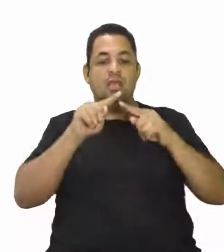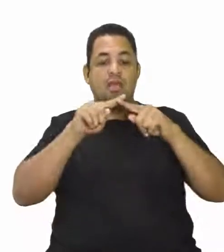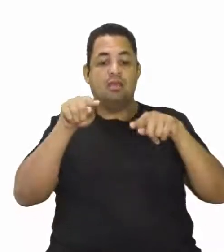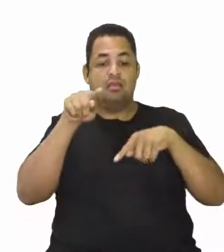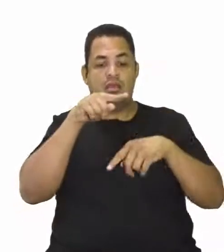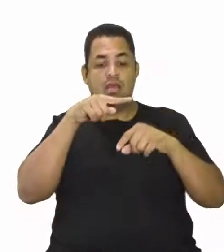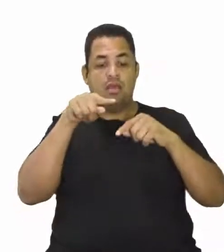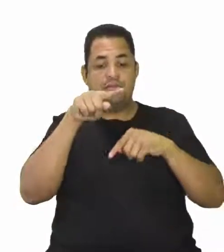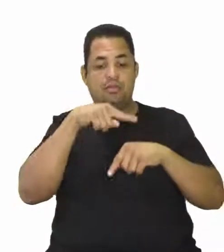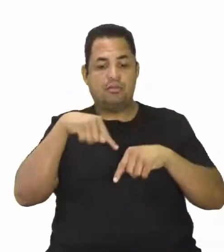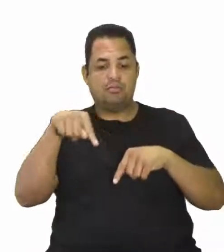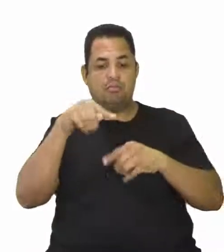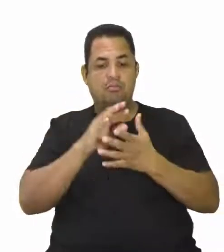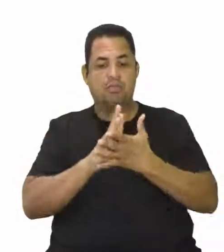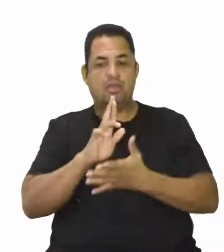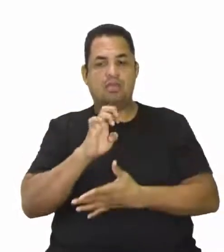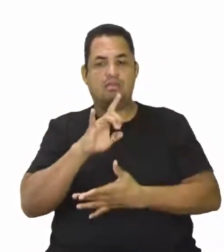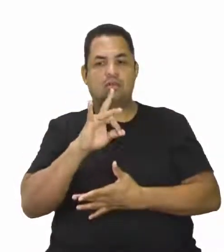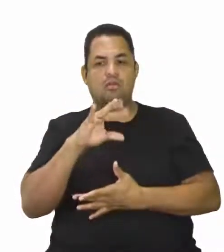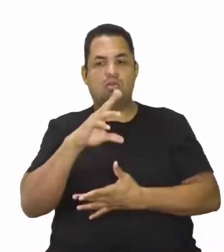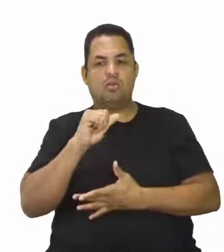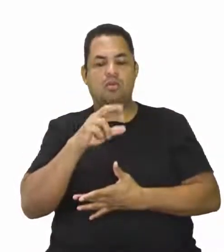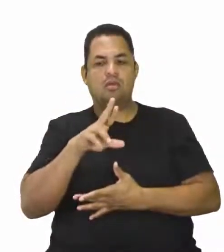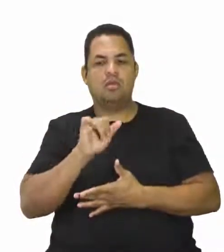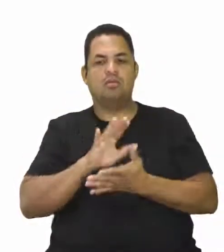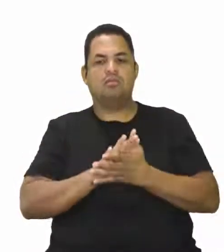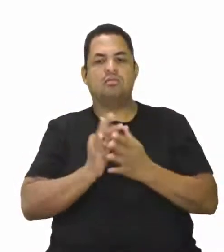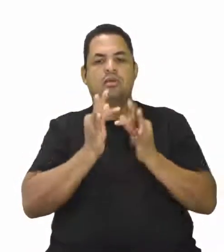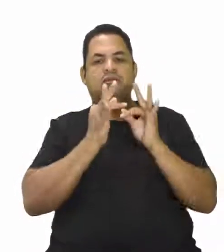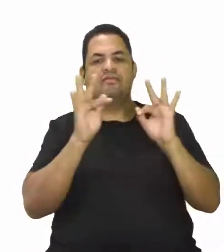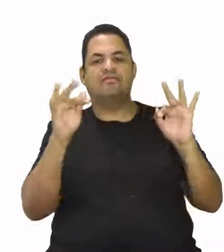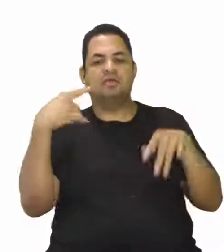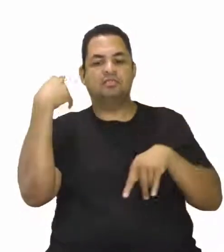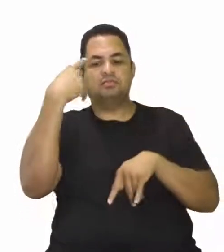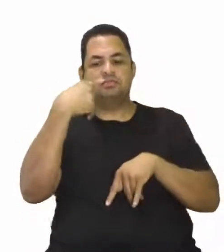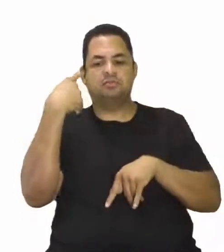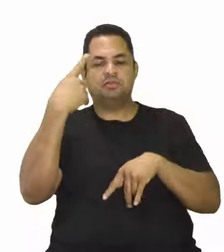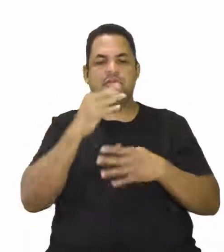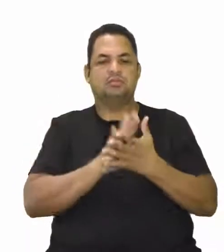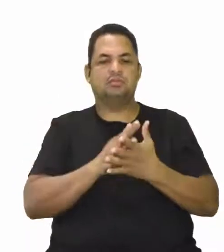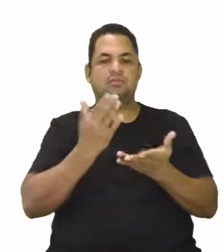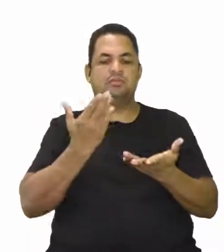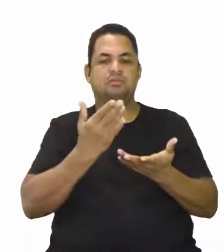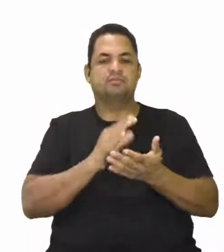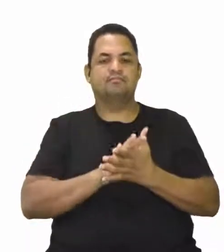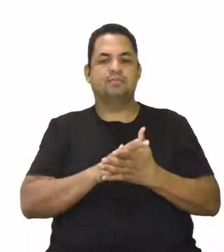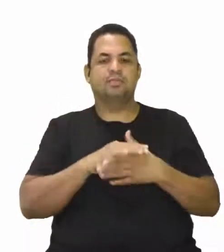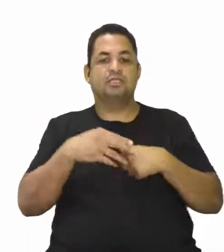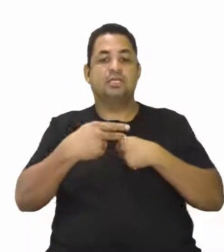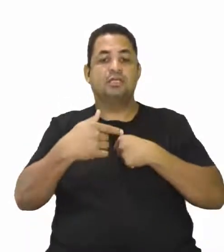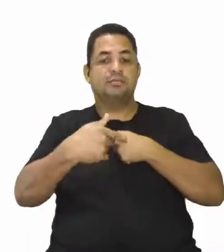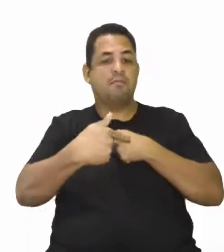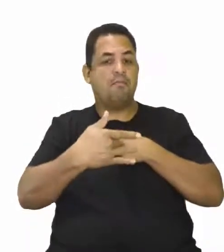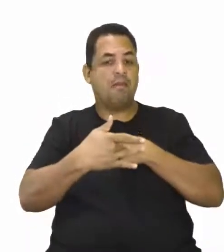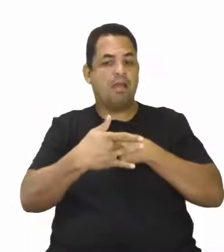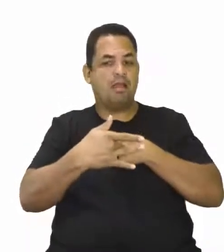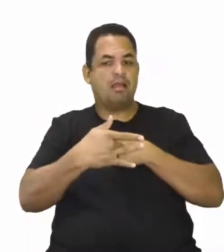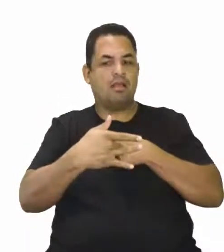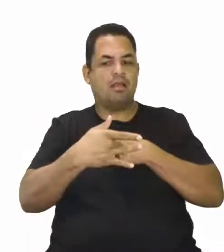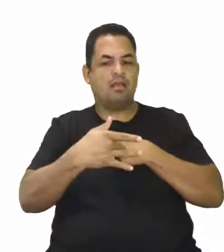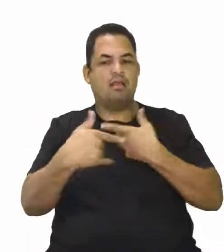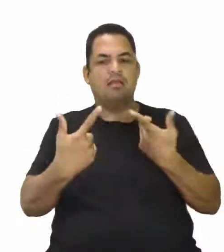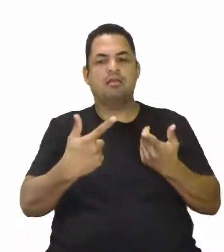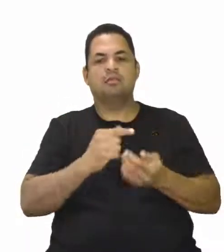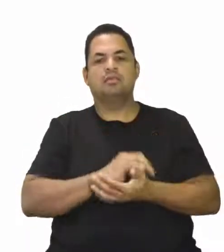retangular. Outro dia eu vi um com uma frase em espanhol, eu ia até te marcar. E esqueci, dizendo acho que